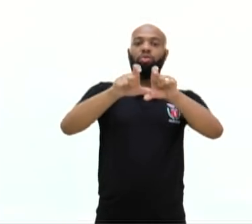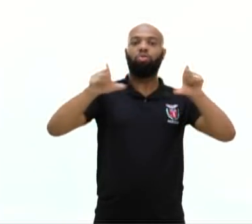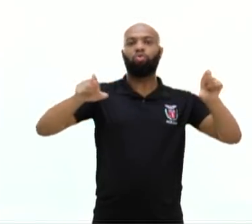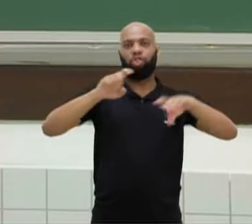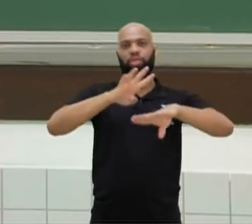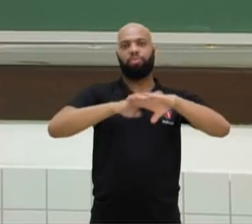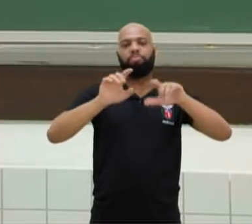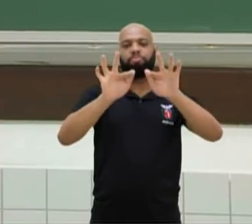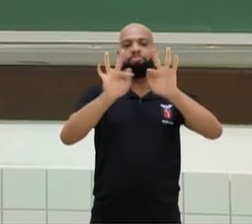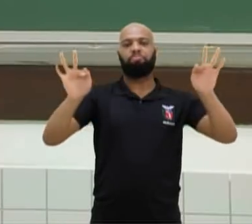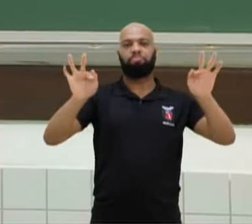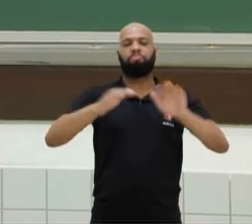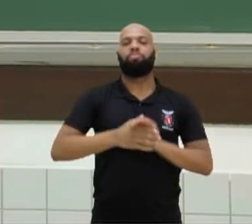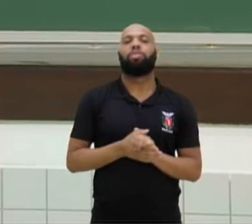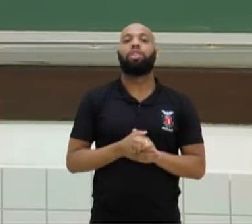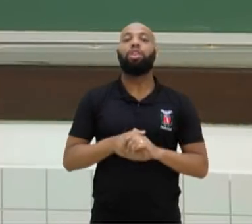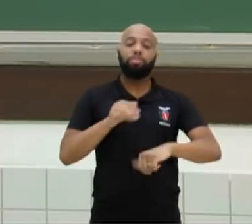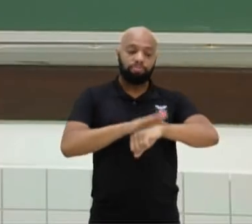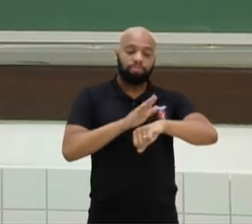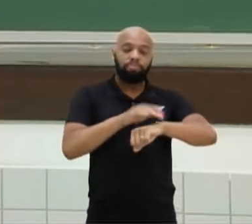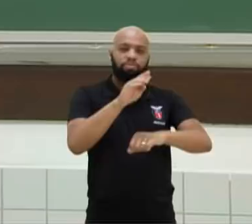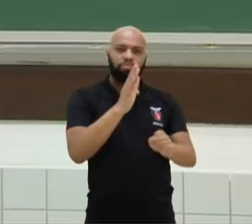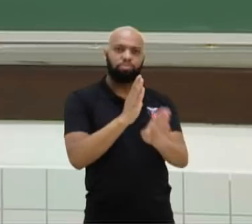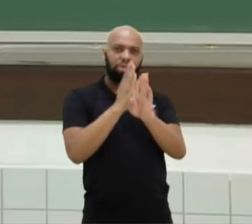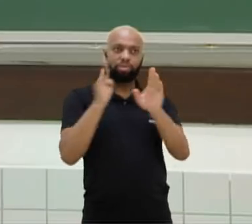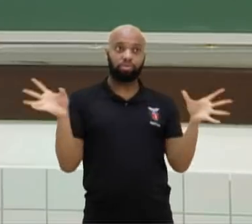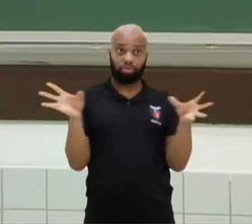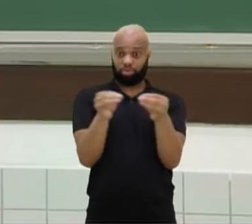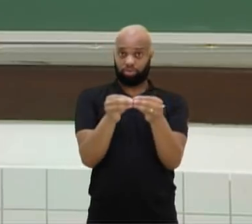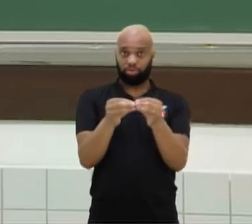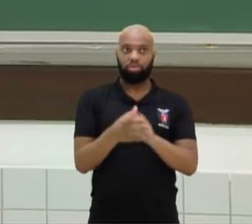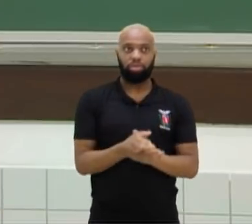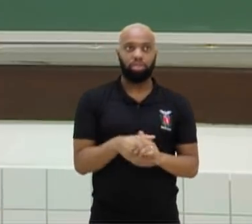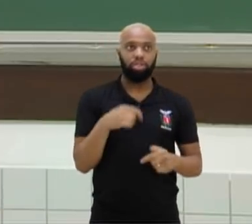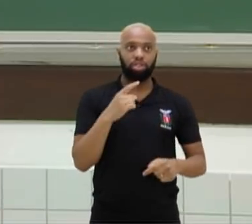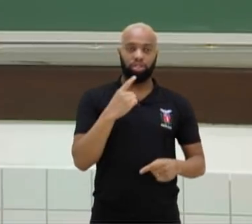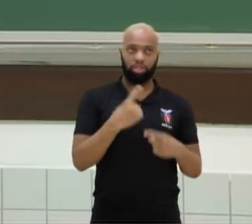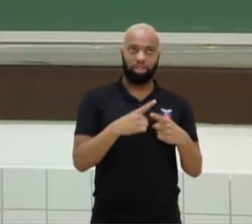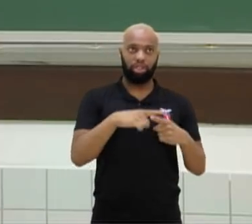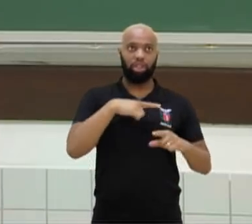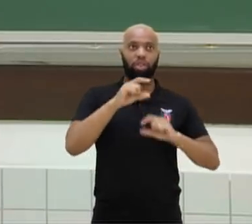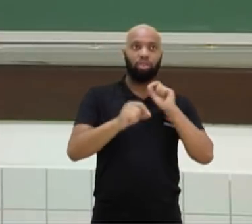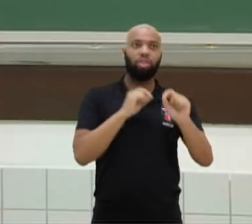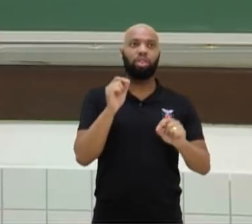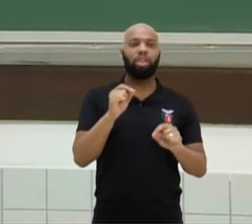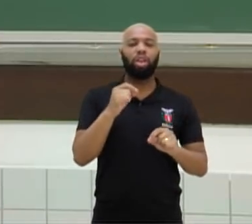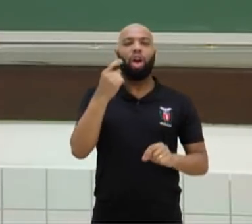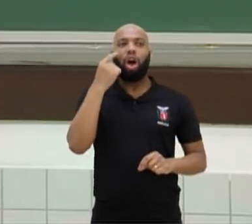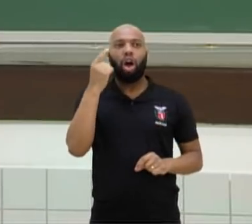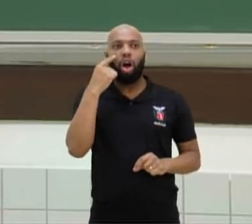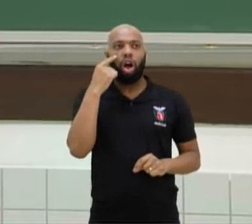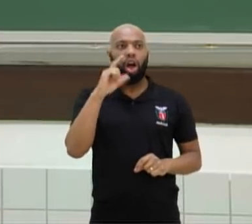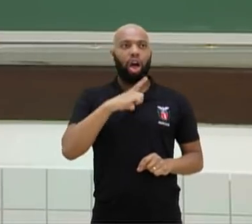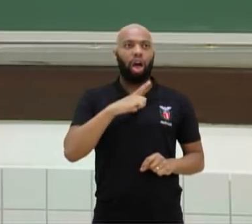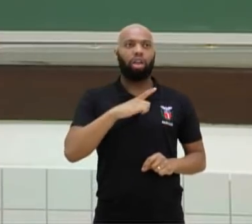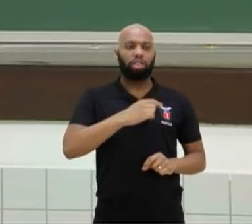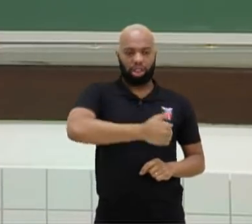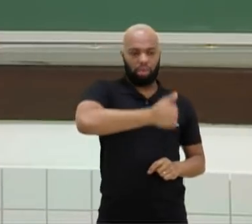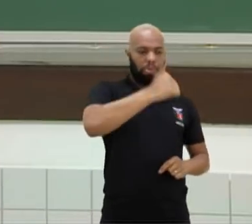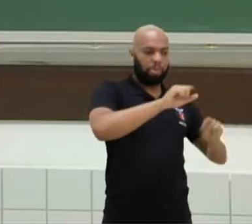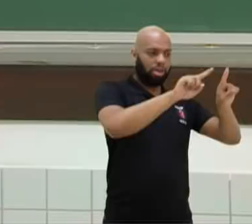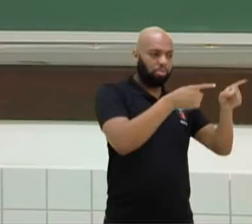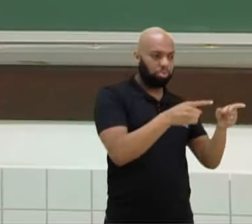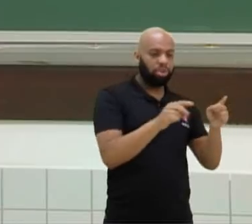Então, toda vez que você encontrar uma reduzida, esta coordenada refere-se ao x do centro,